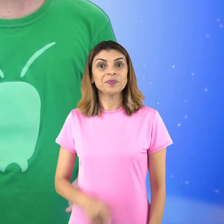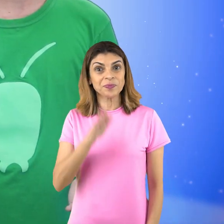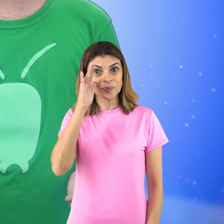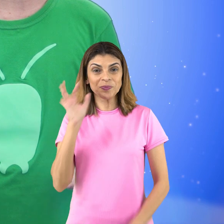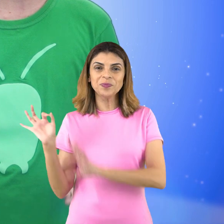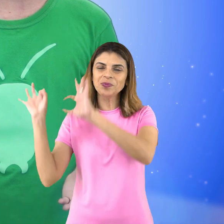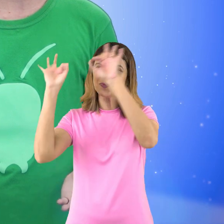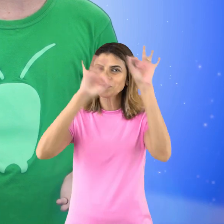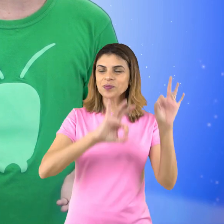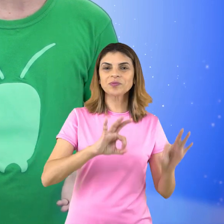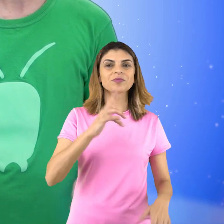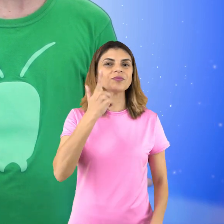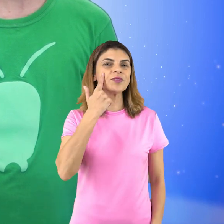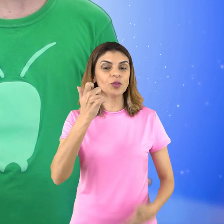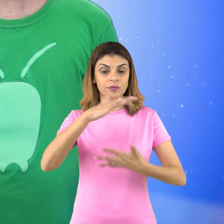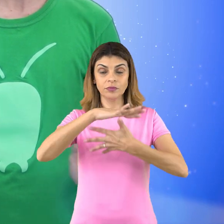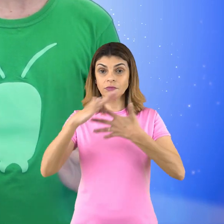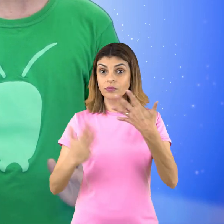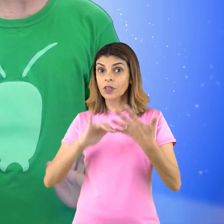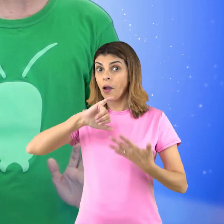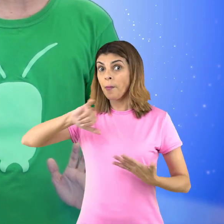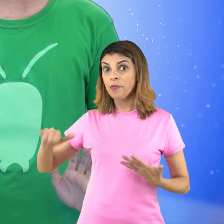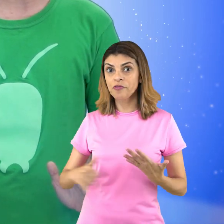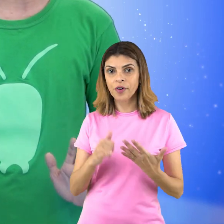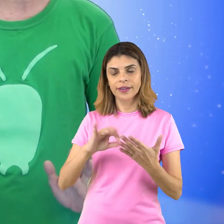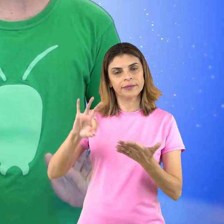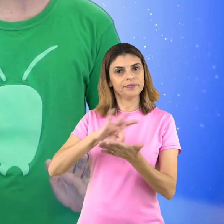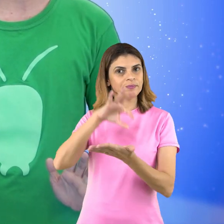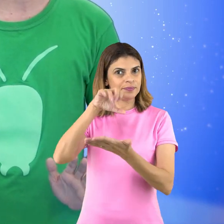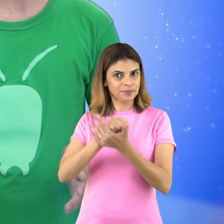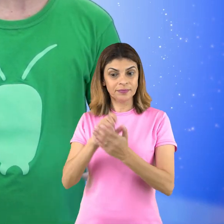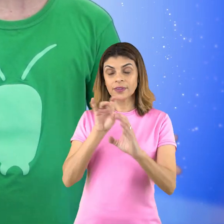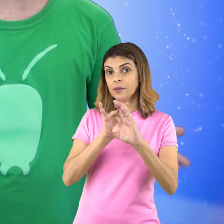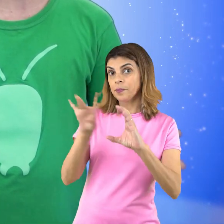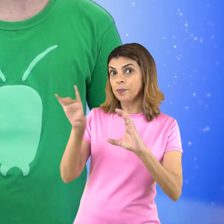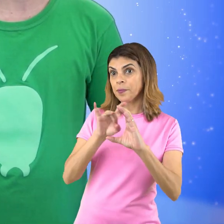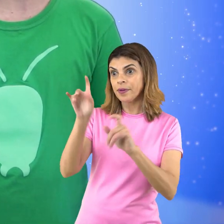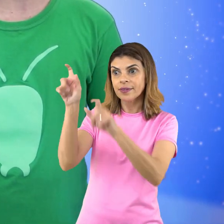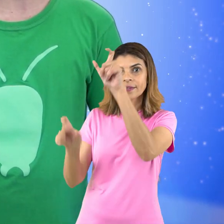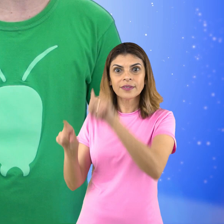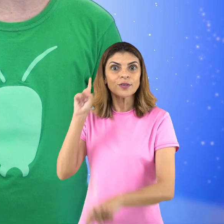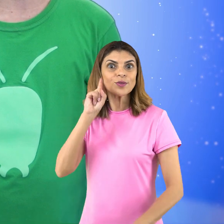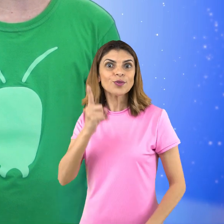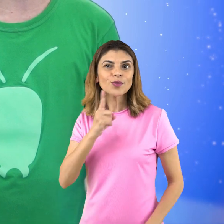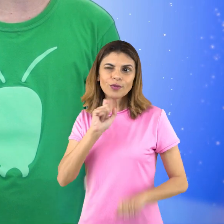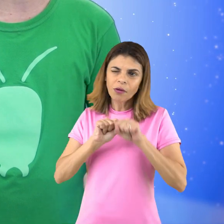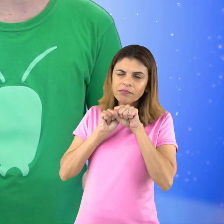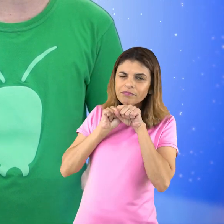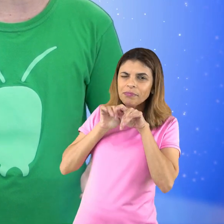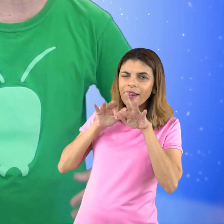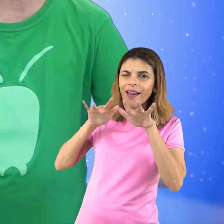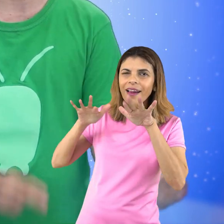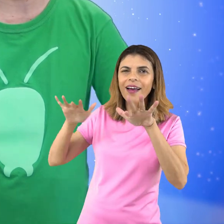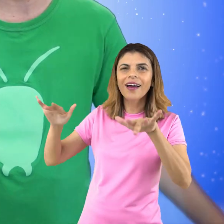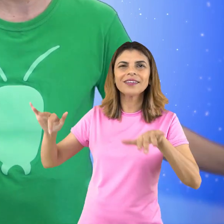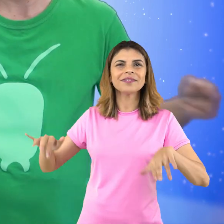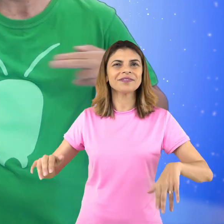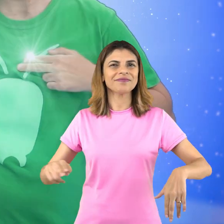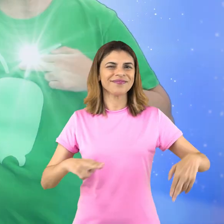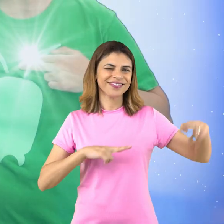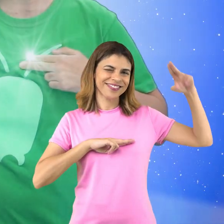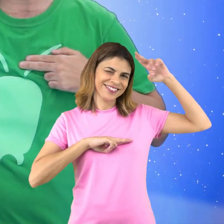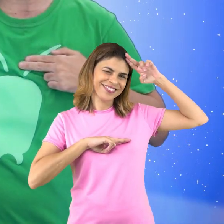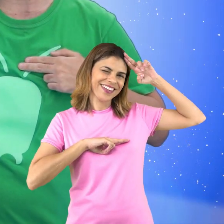Você assistiu Lucas Toon. Agora, se inscreve no canal Lucas Toon e mostre a Lucas Toon para os seus amigos e amigas.